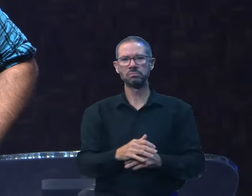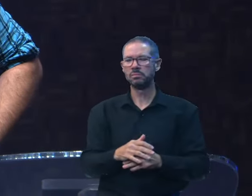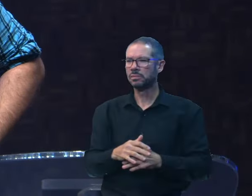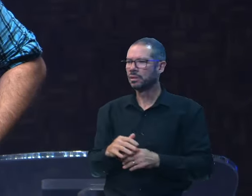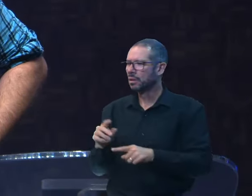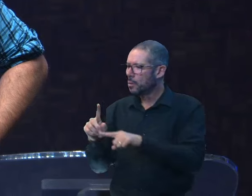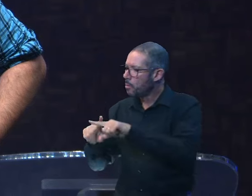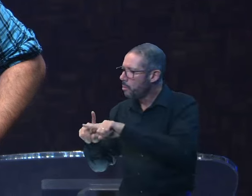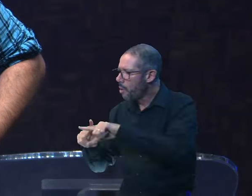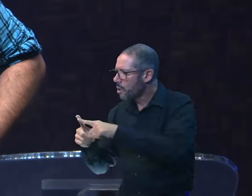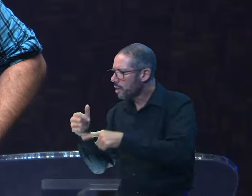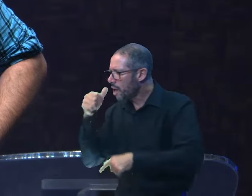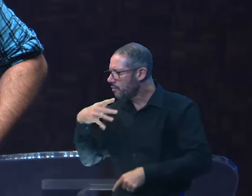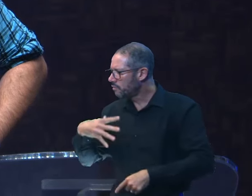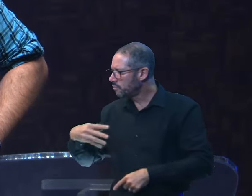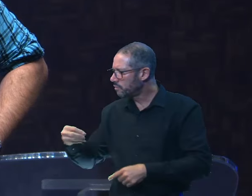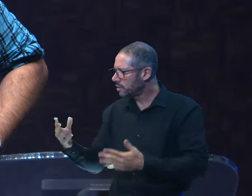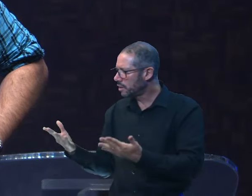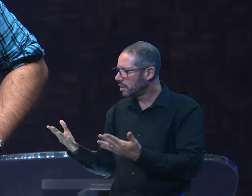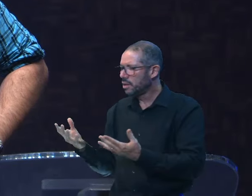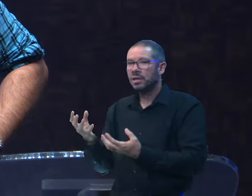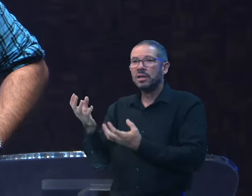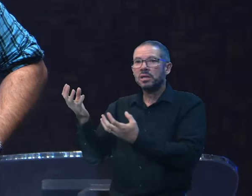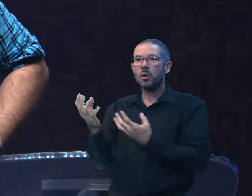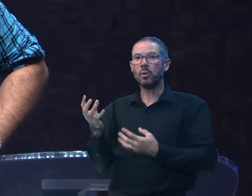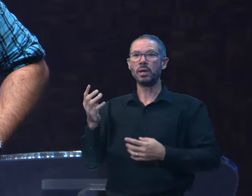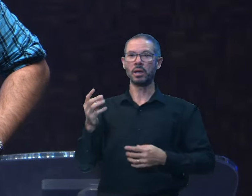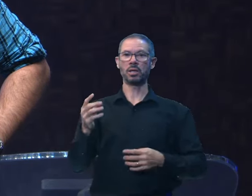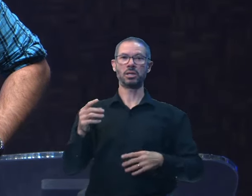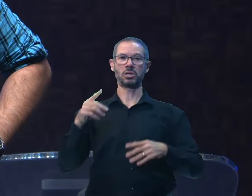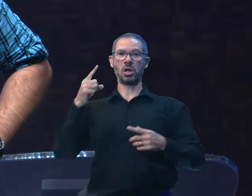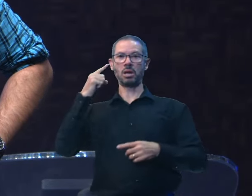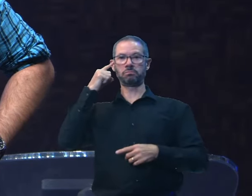Deu por quê, filho? Eu queria ser japoneso.